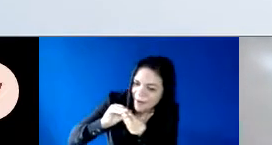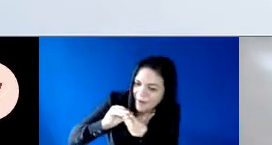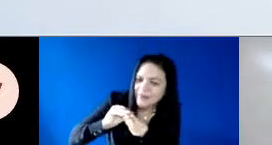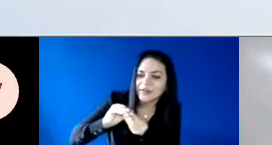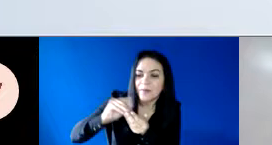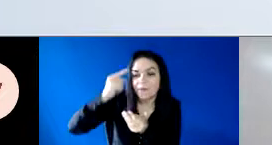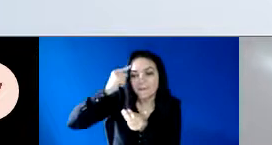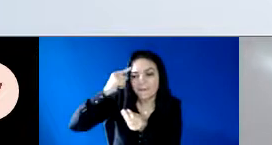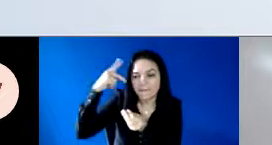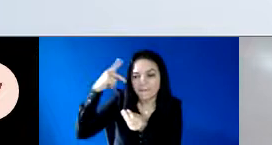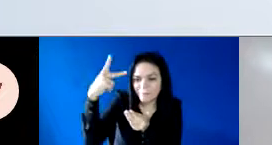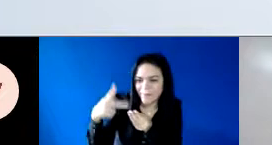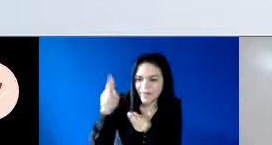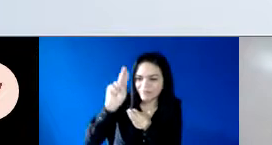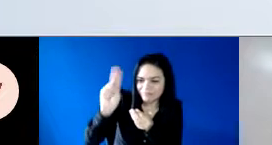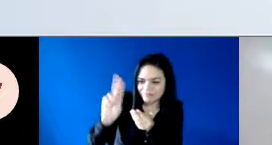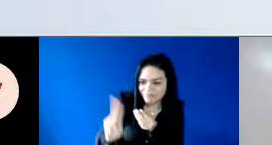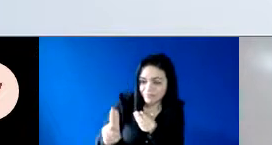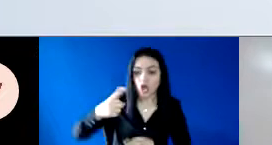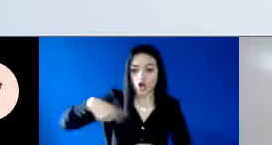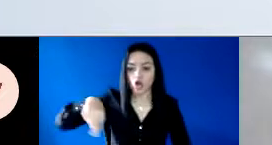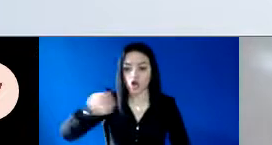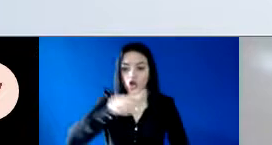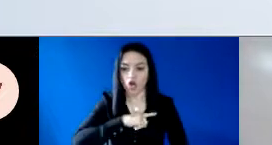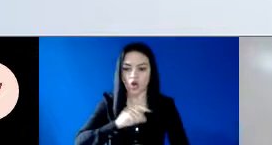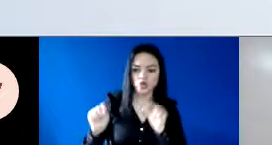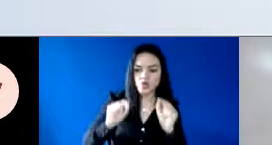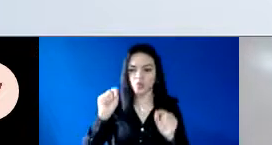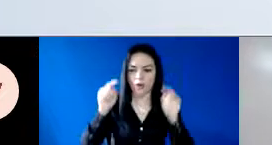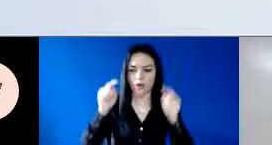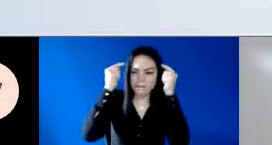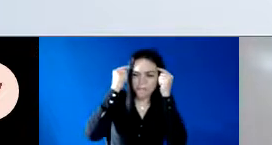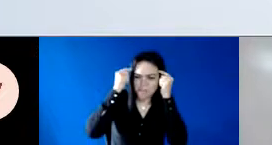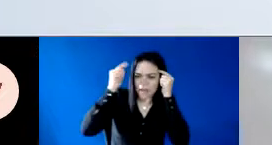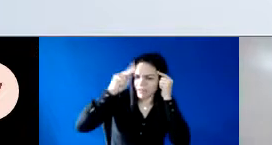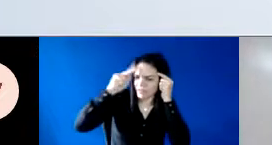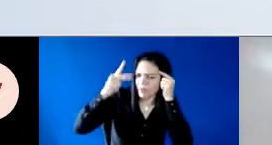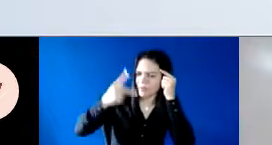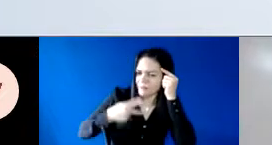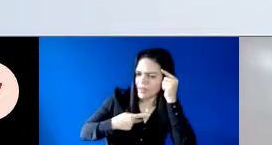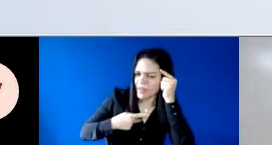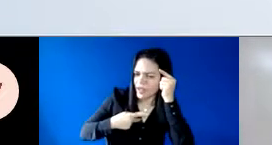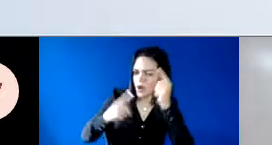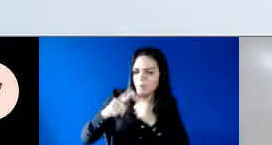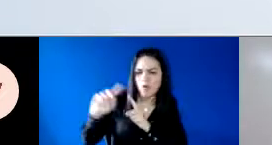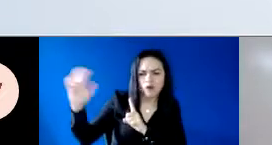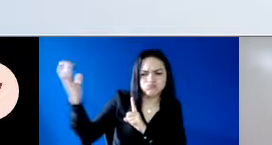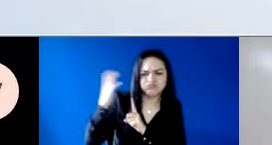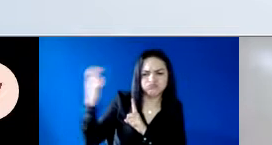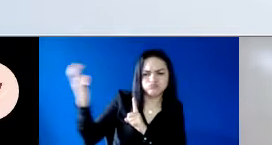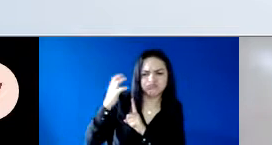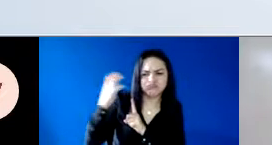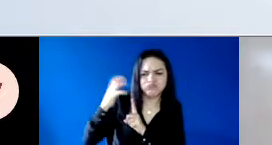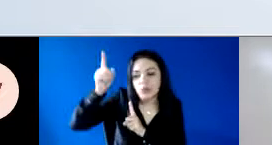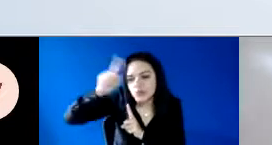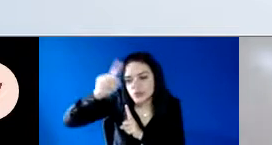extrair deles, né? Não somos apenas o que superficialmente julgamos ser, pois as pressões do dia a dia, inclusive na